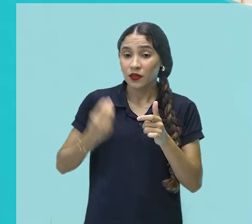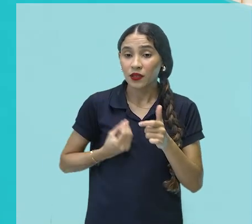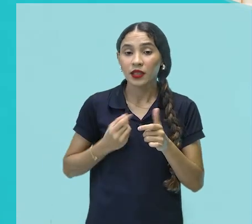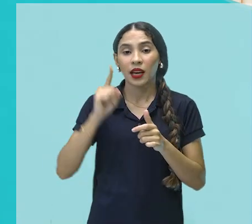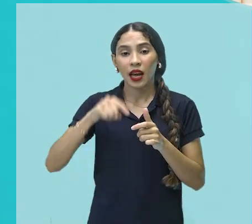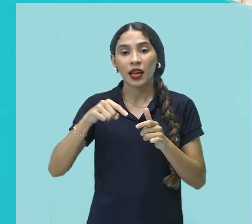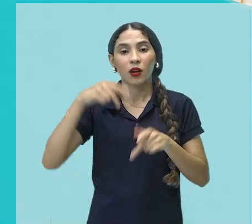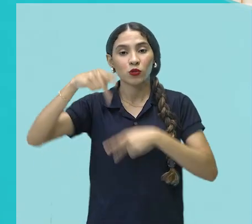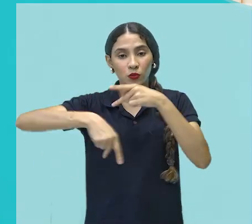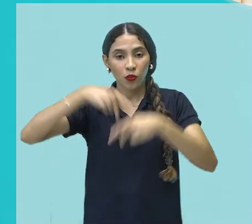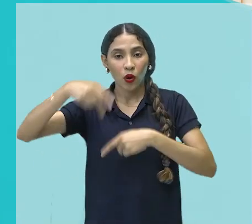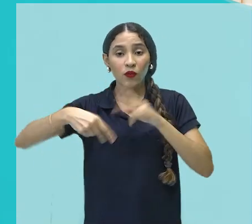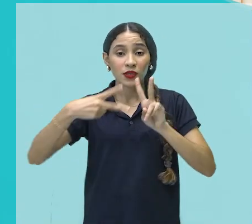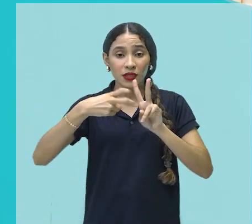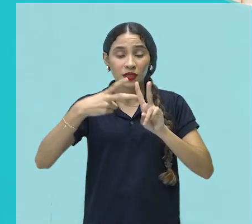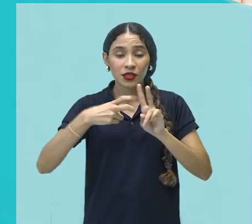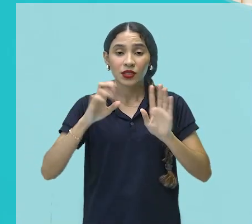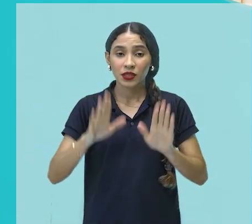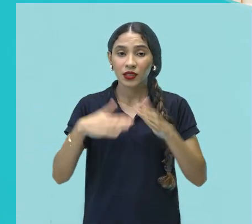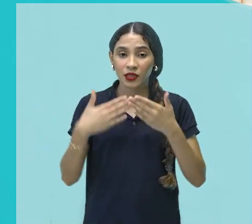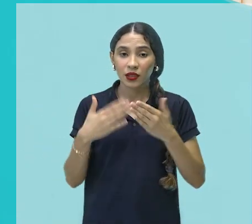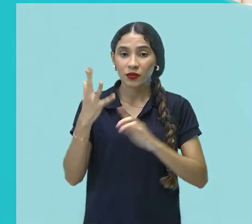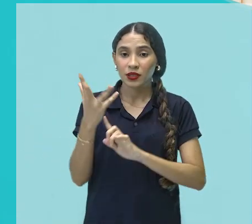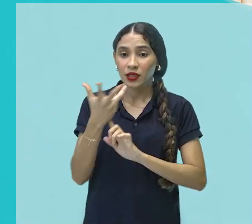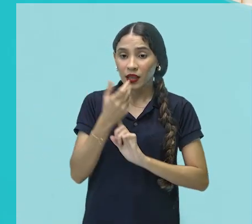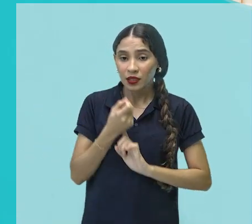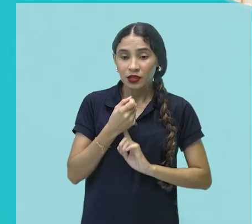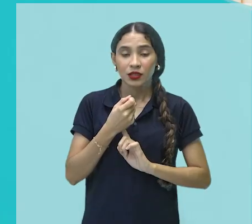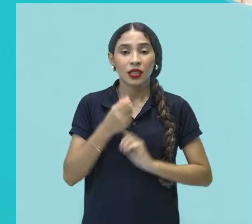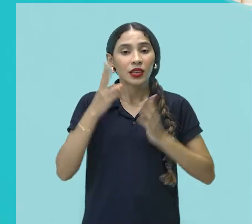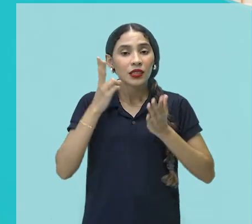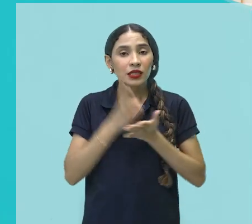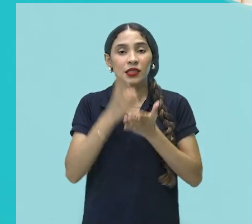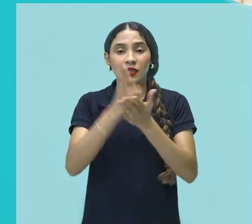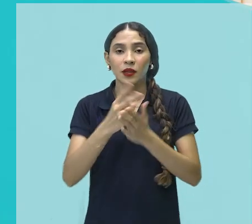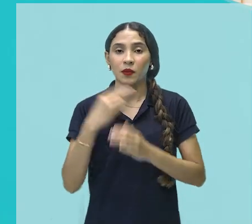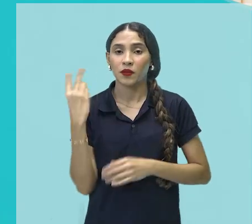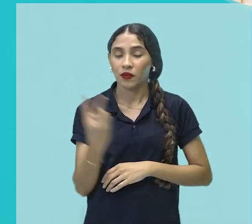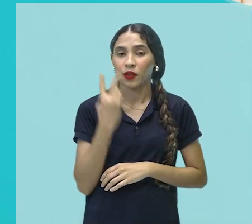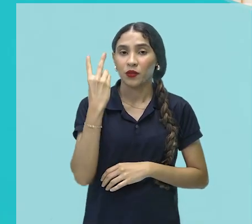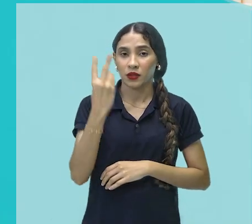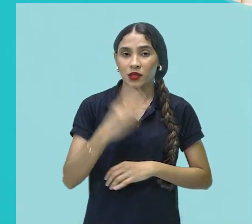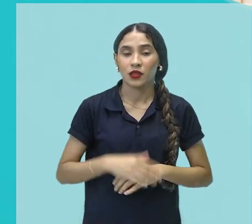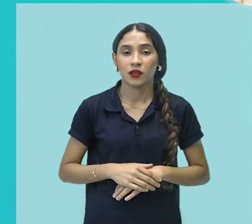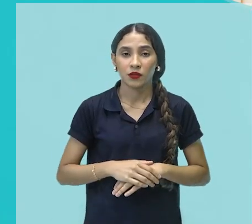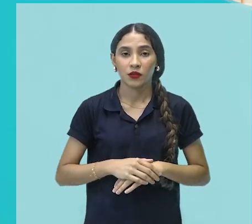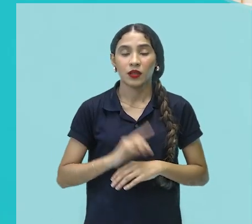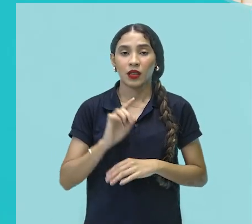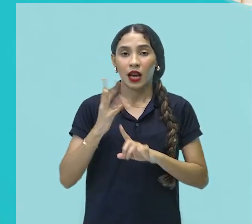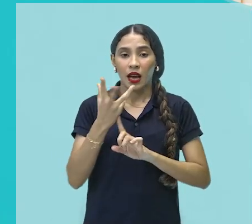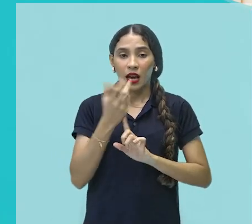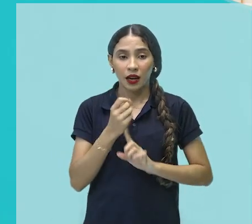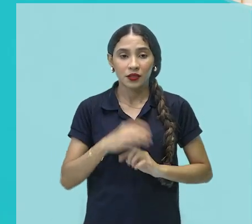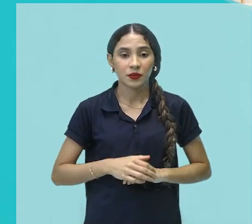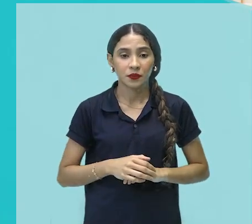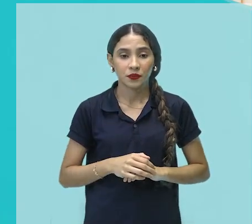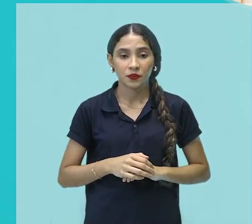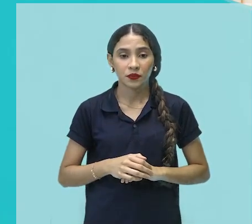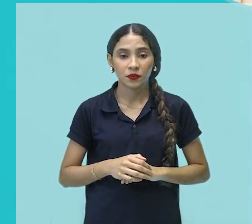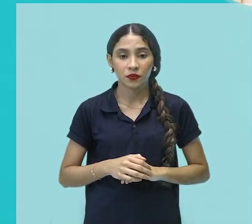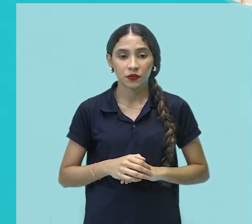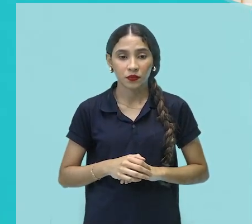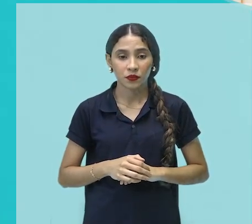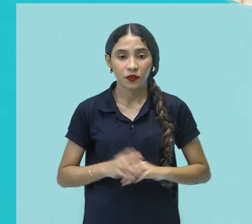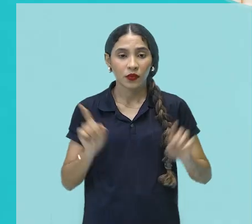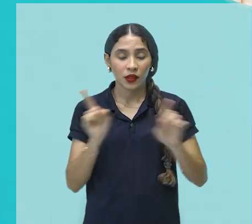aqui eram os povos indígenas. Então, esses artistas estão sempre valorizando a nossa arte.